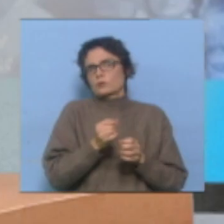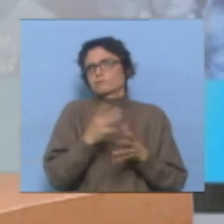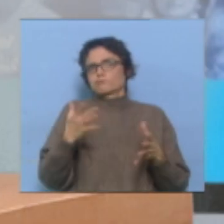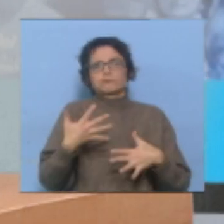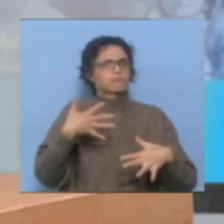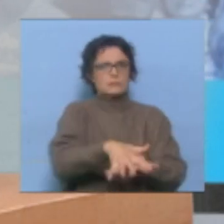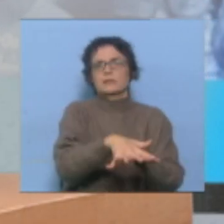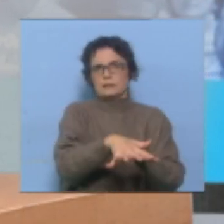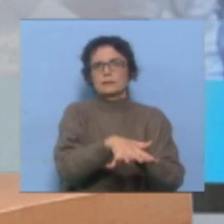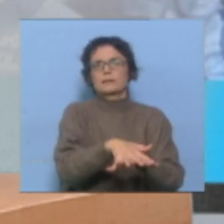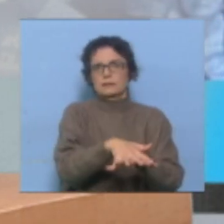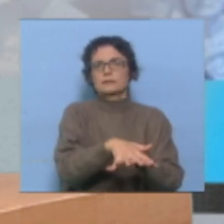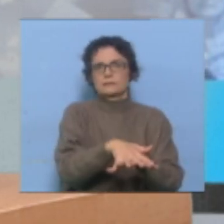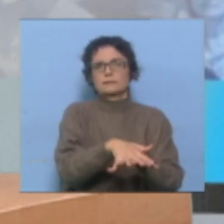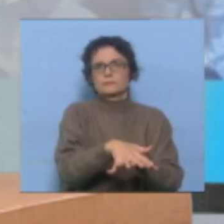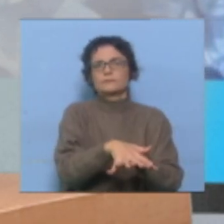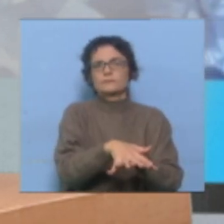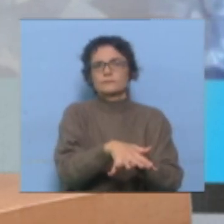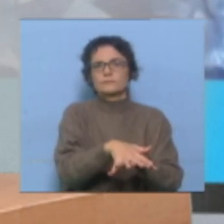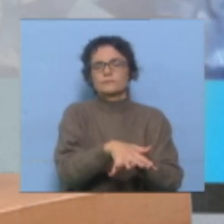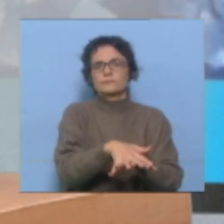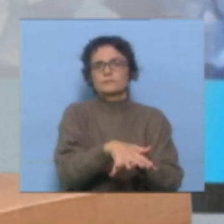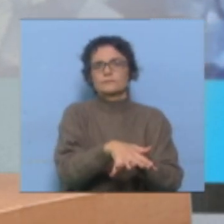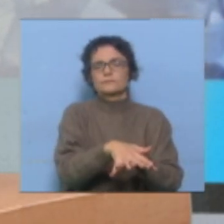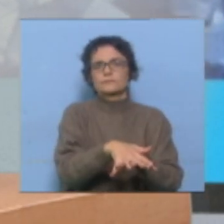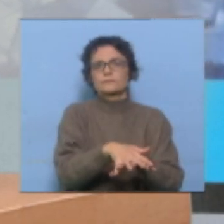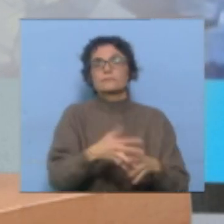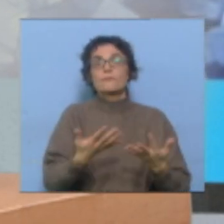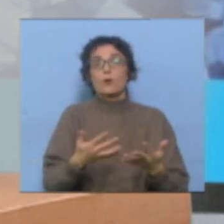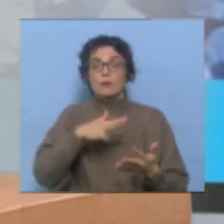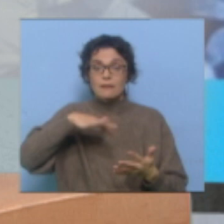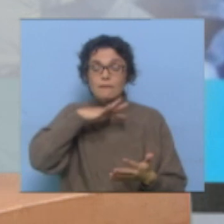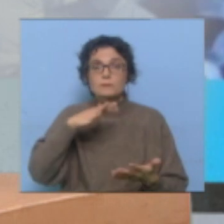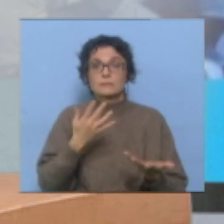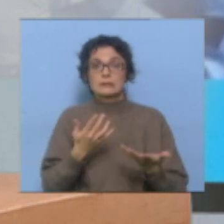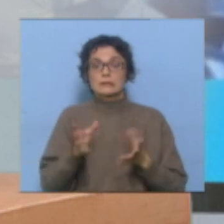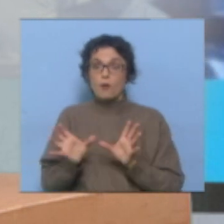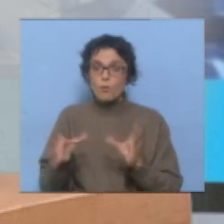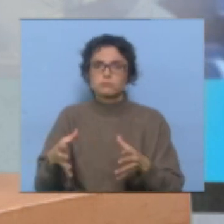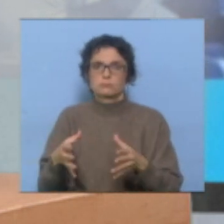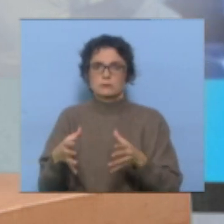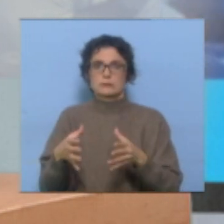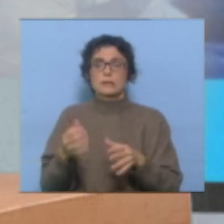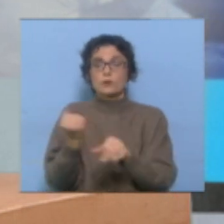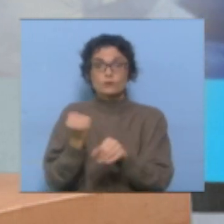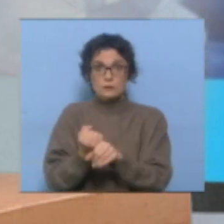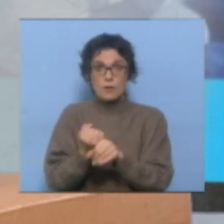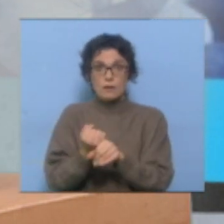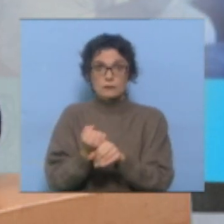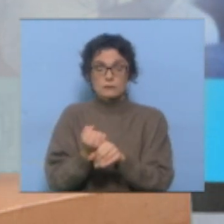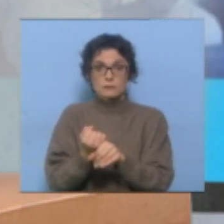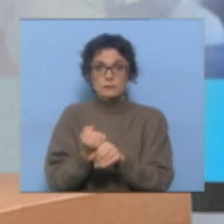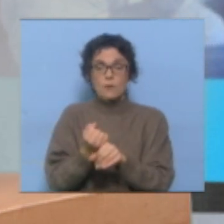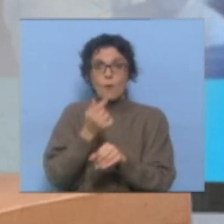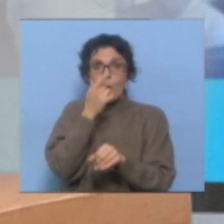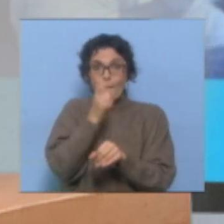com a prisão é que a pessoa seja reinserida socialmente. Na família, na comunidade e no trabalho. Portanto, se a pessoa